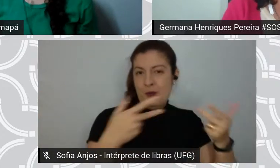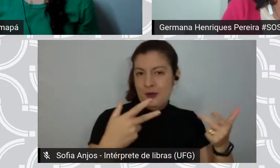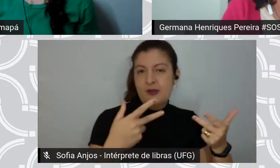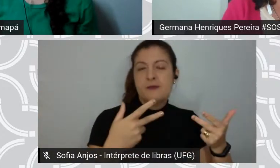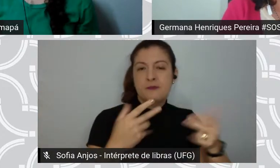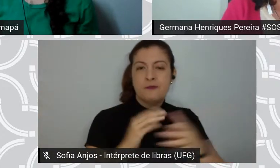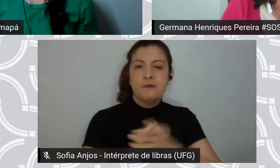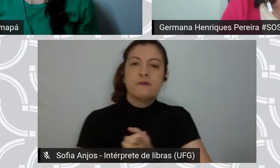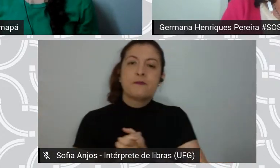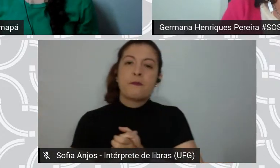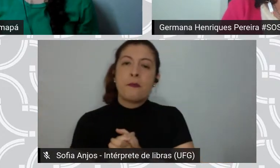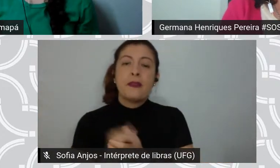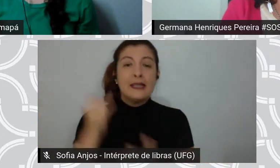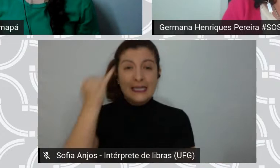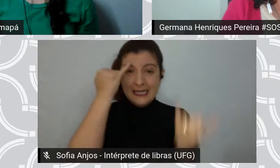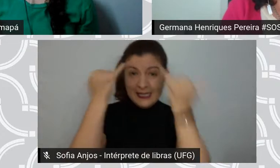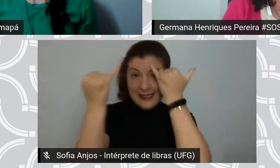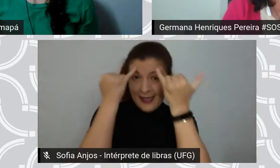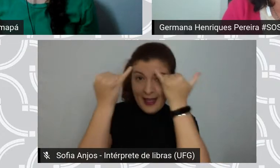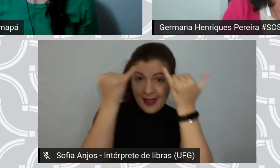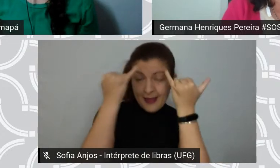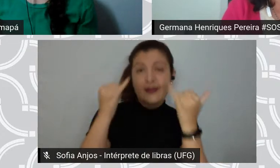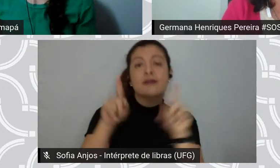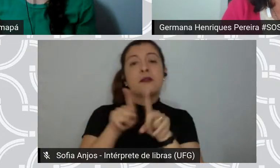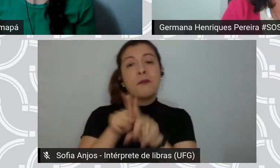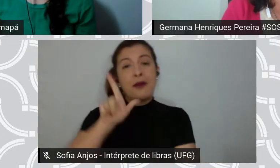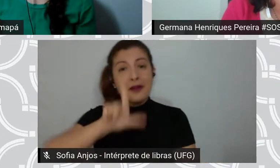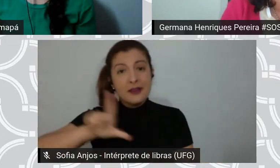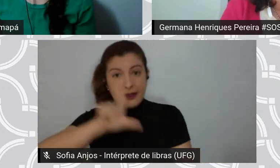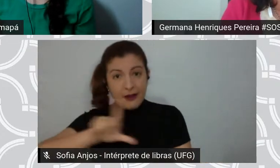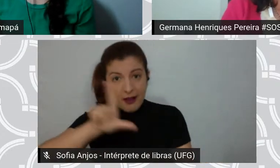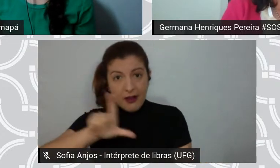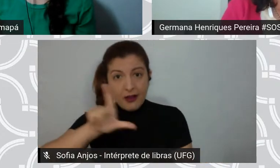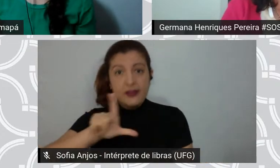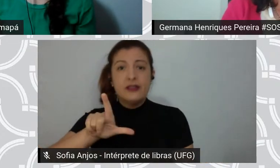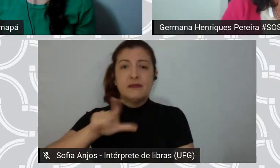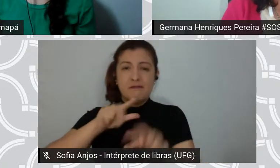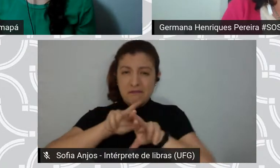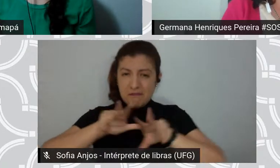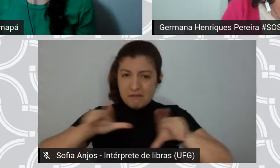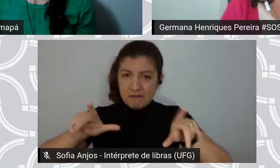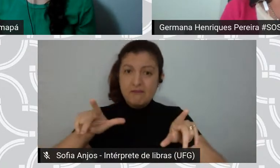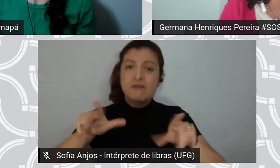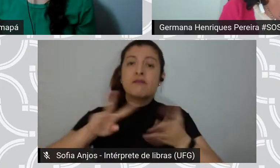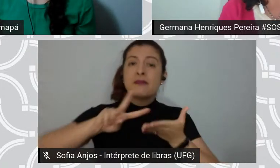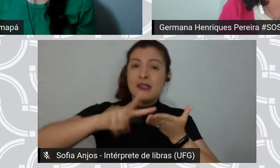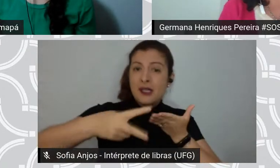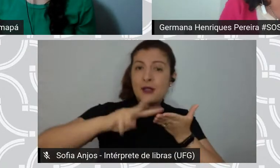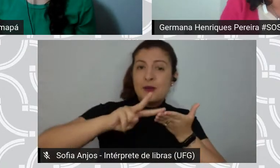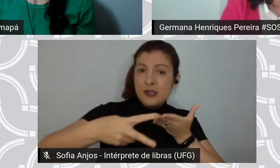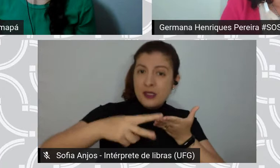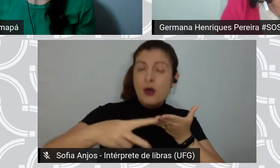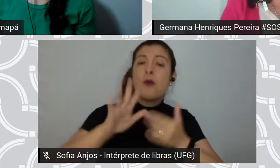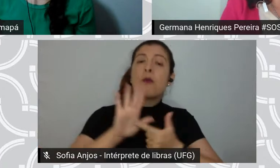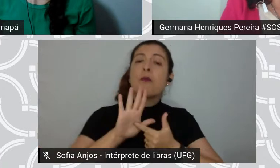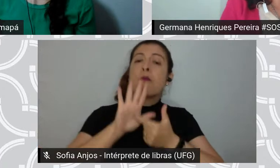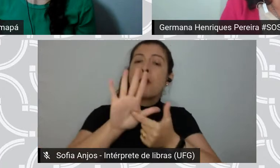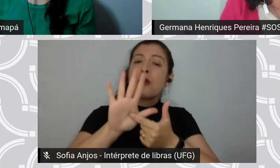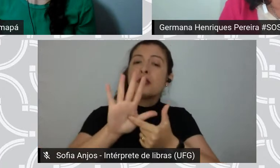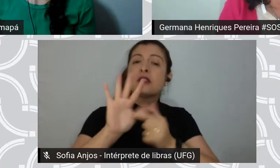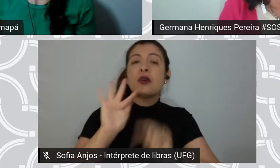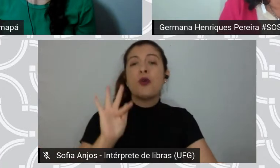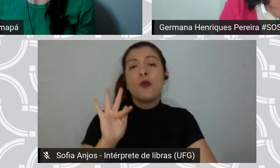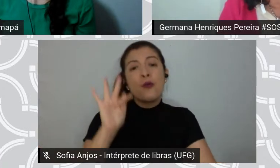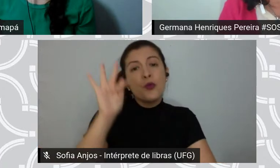das ideias, a tradução, ao mesmo tempo em que deforma, aponta para o futuro do campo literário e